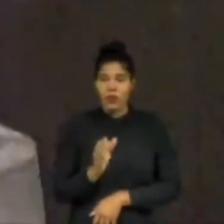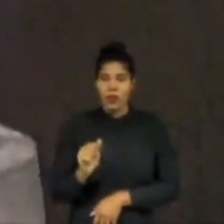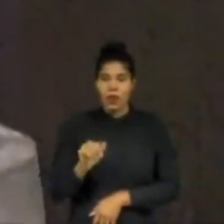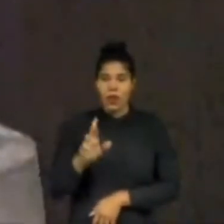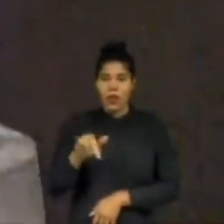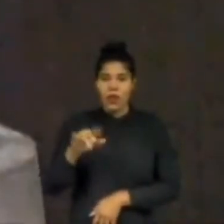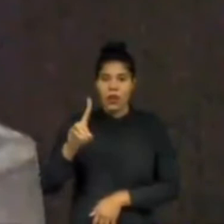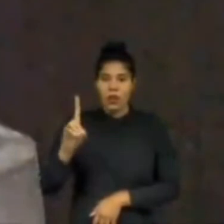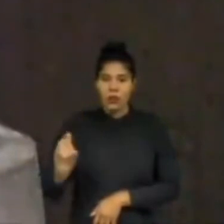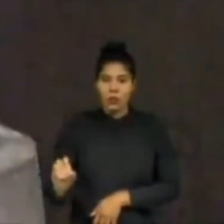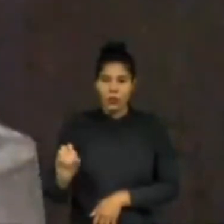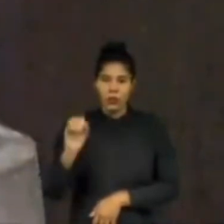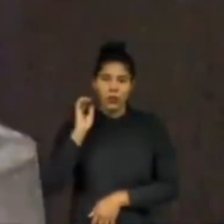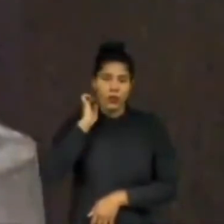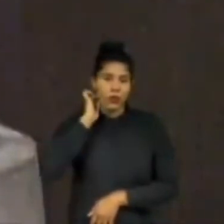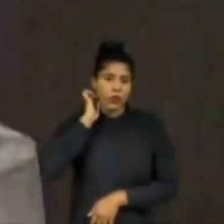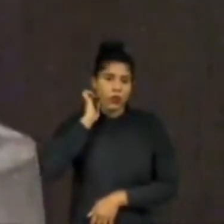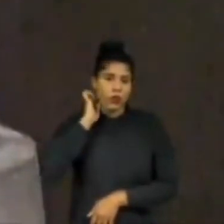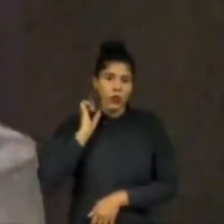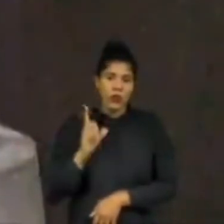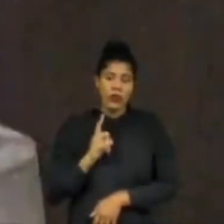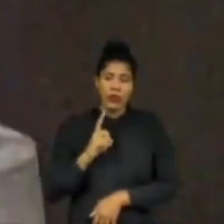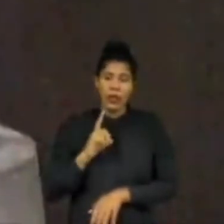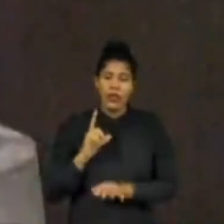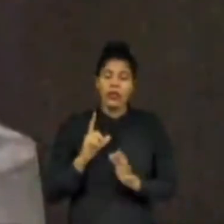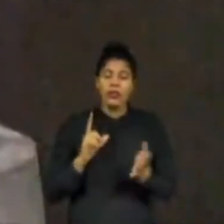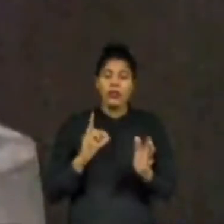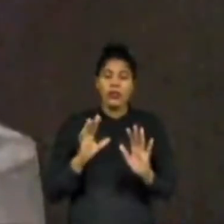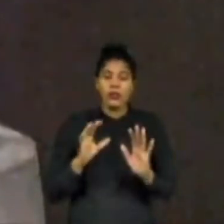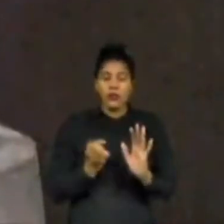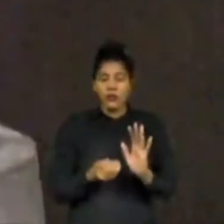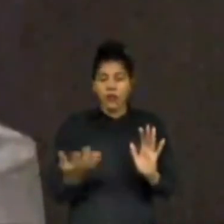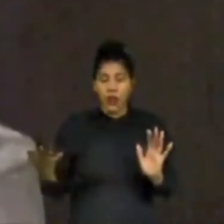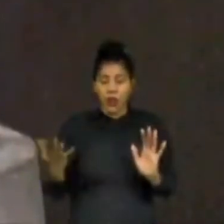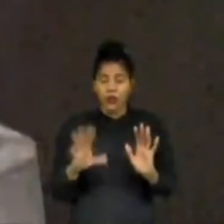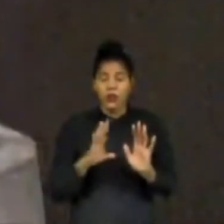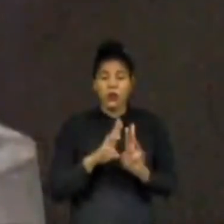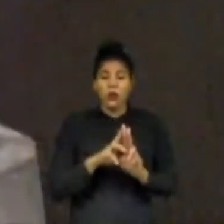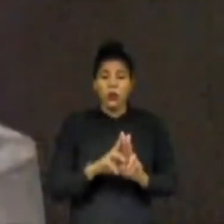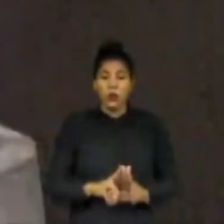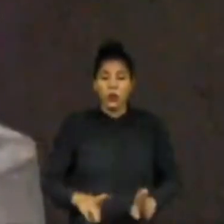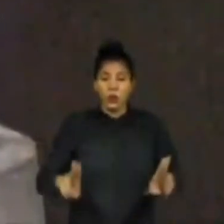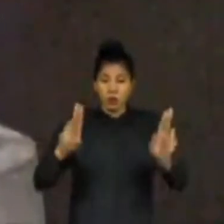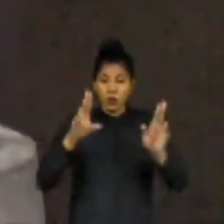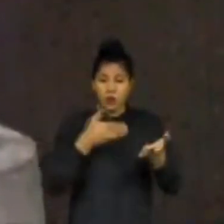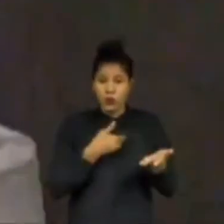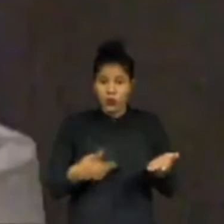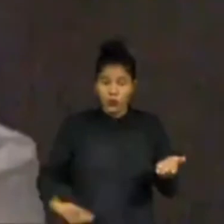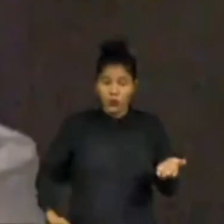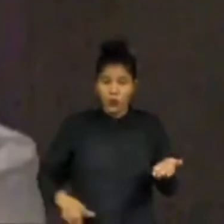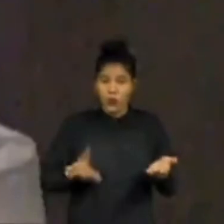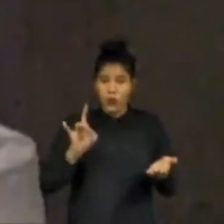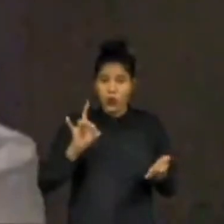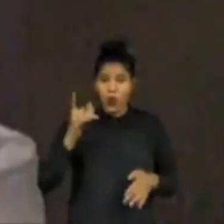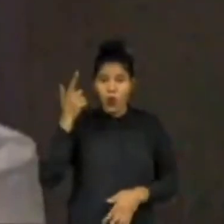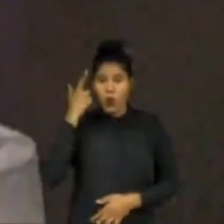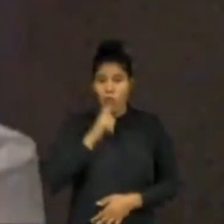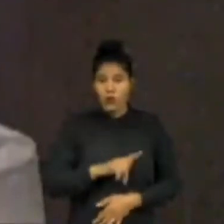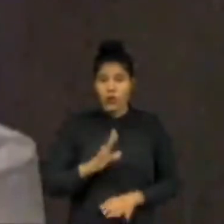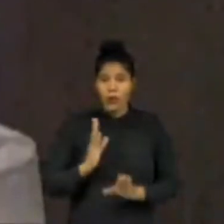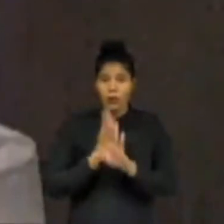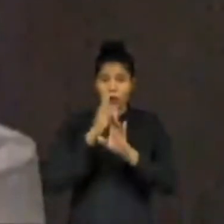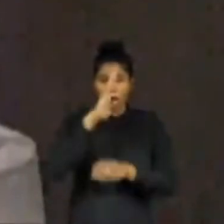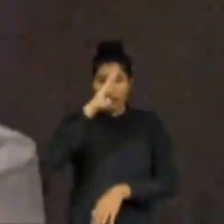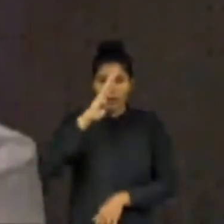há campi de universidades públicas, só se dá pela via